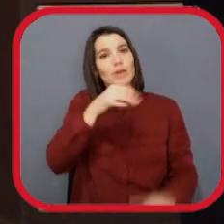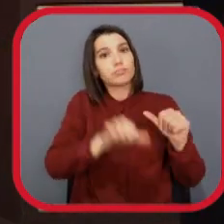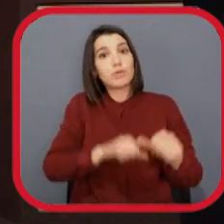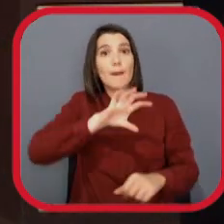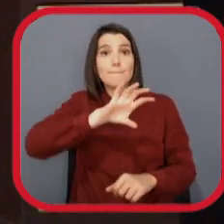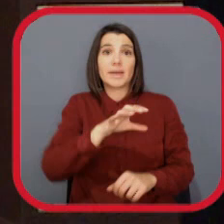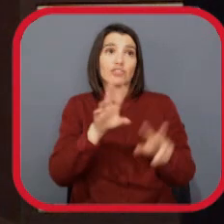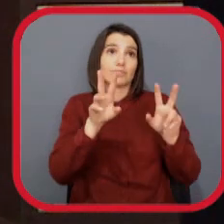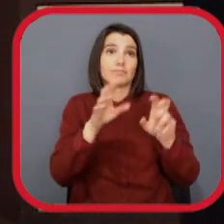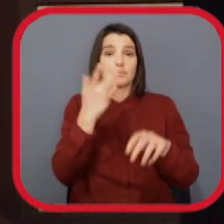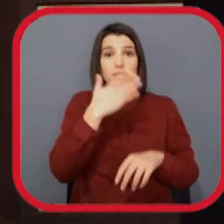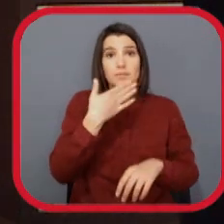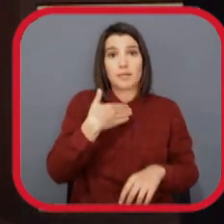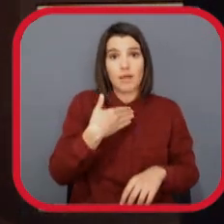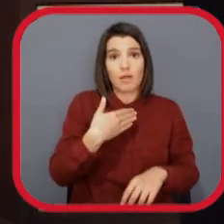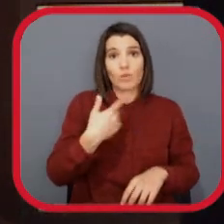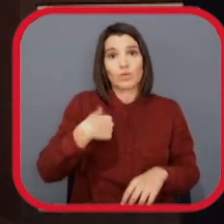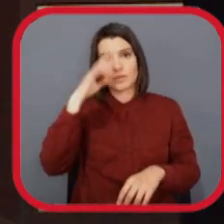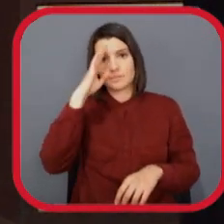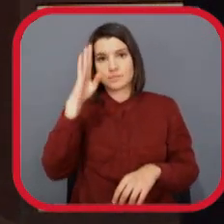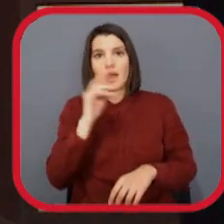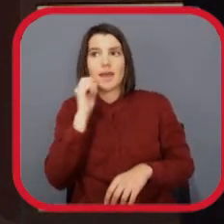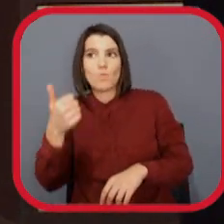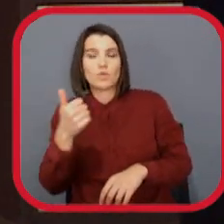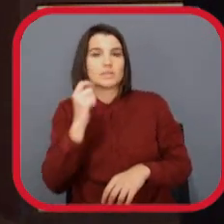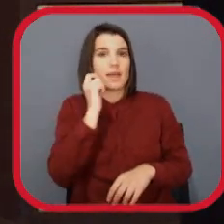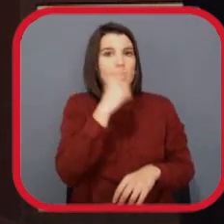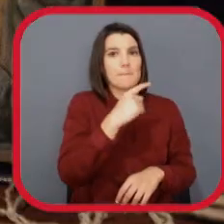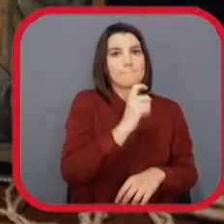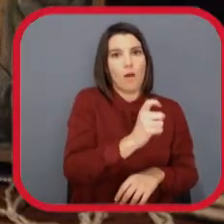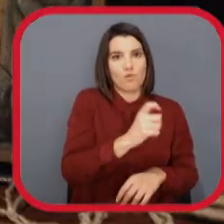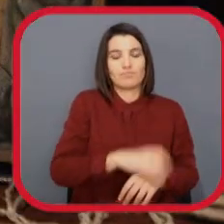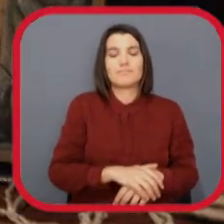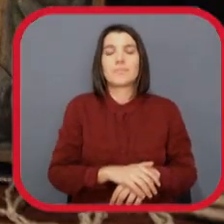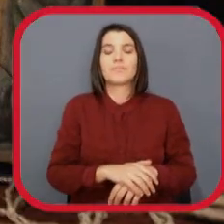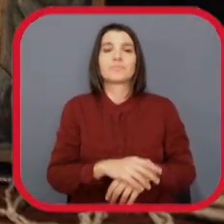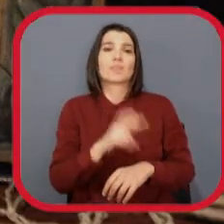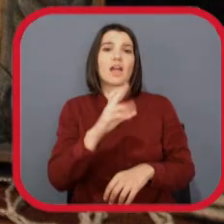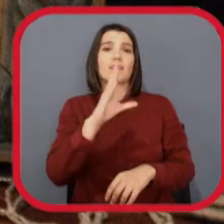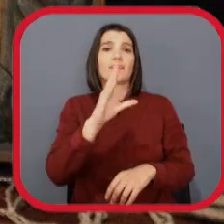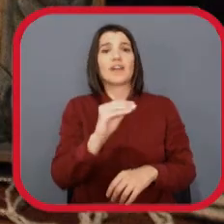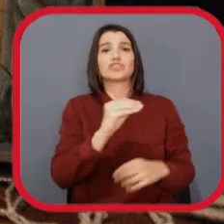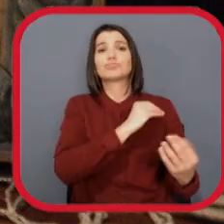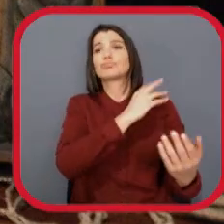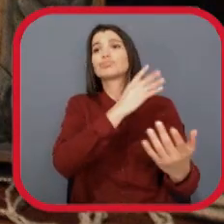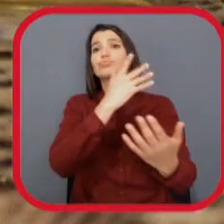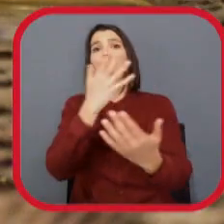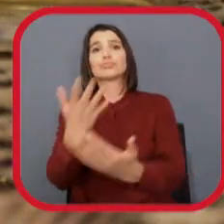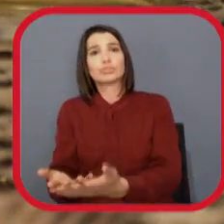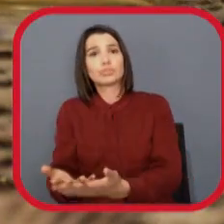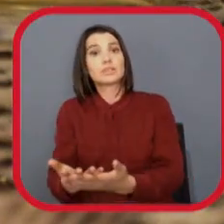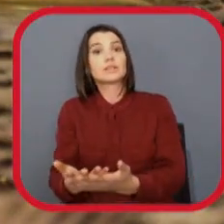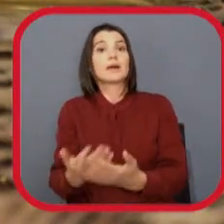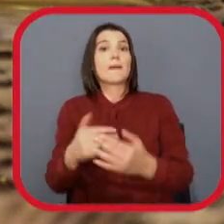num país muito a preto e branco. Nós sabíamos bem quem eram os bons e quem eram os maus. Perdemos 10 anos da vida deles, mas o